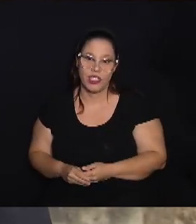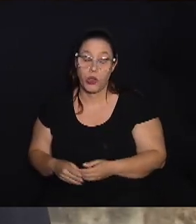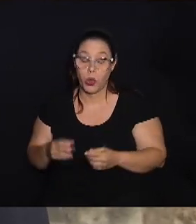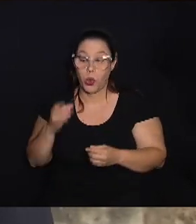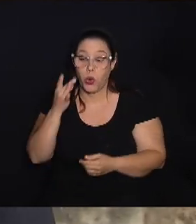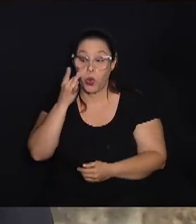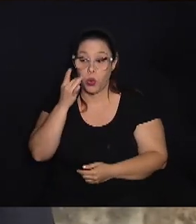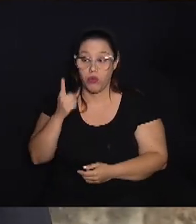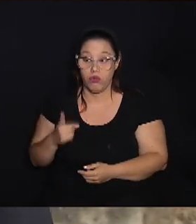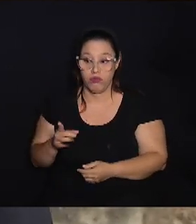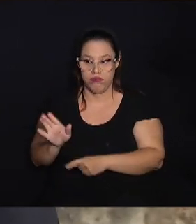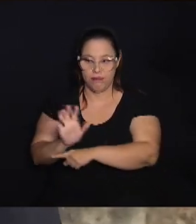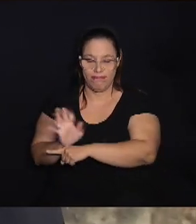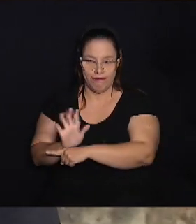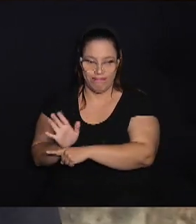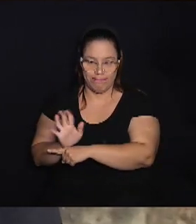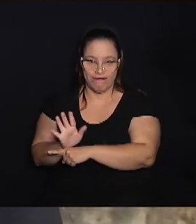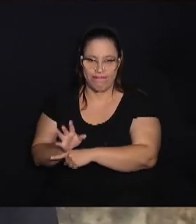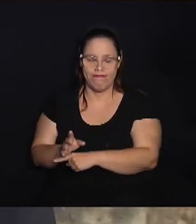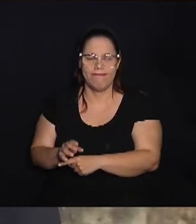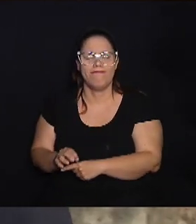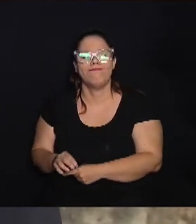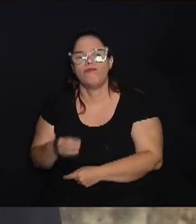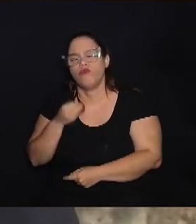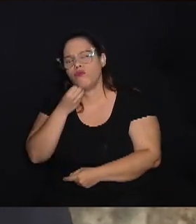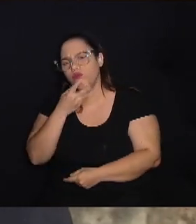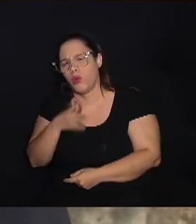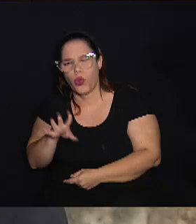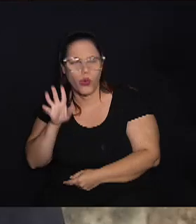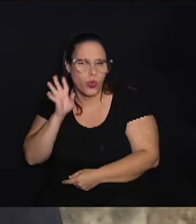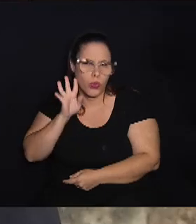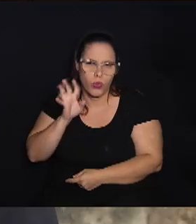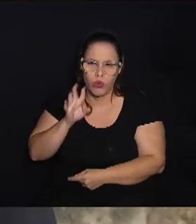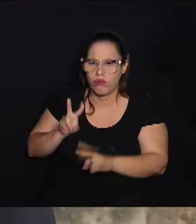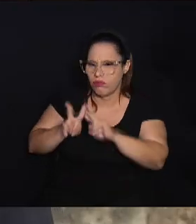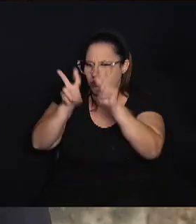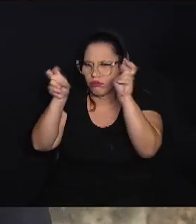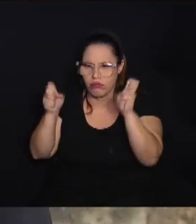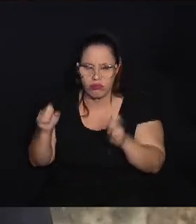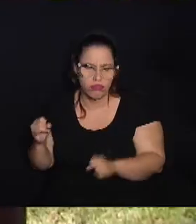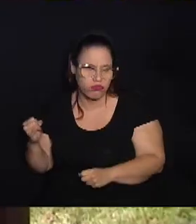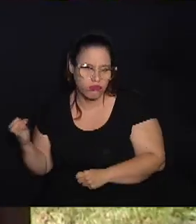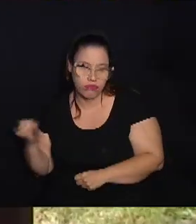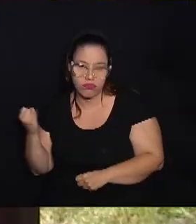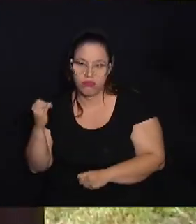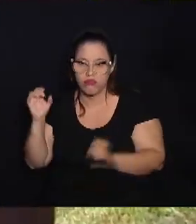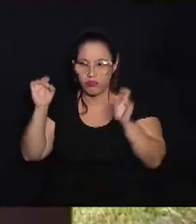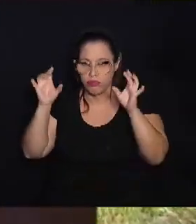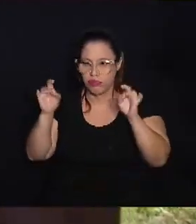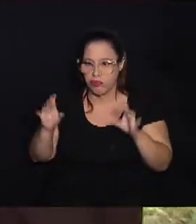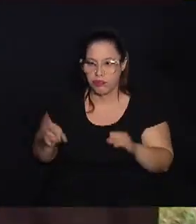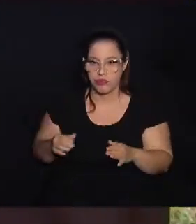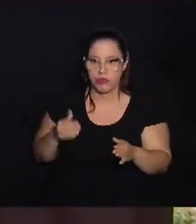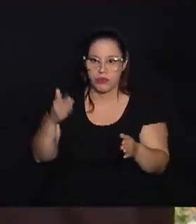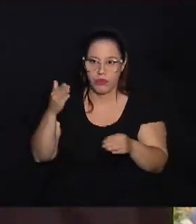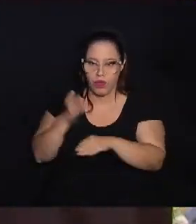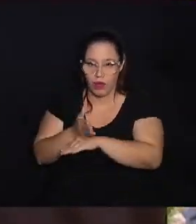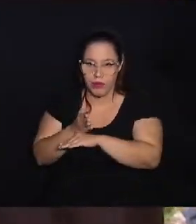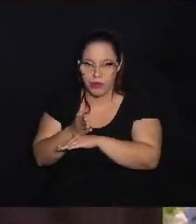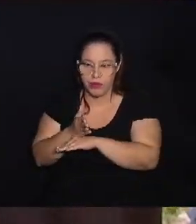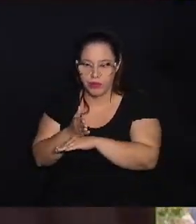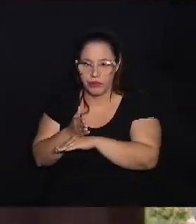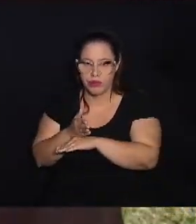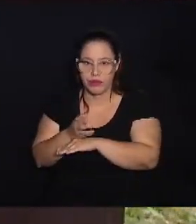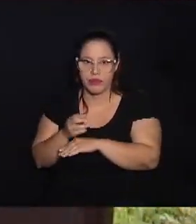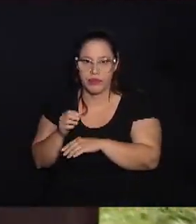no filme, para a gente fazer um filme bem legal, dentro dessa temática muito especial que a gente tem esse ano. O lançamento do curta-metragem